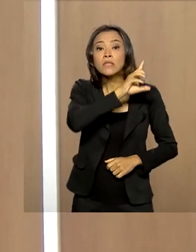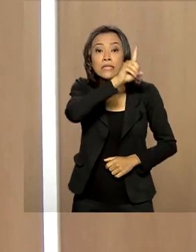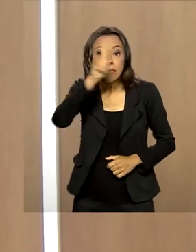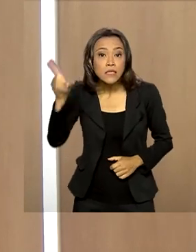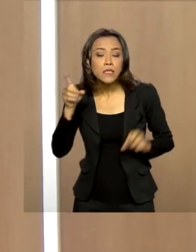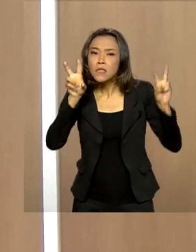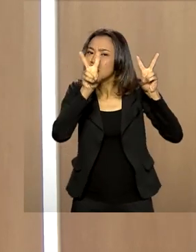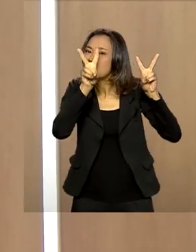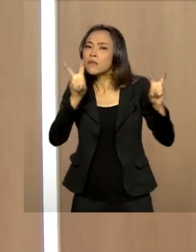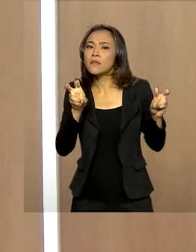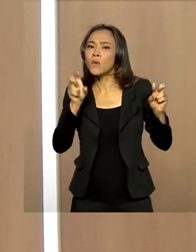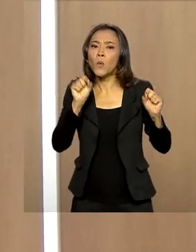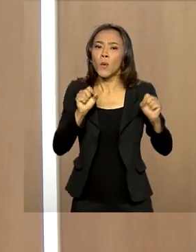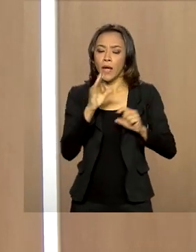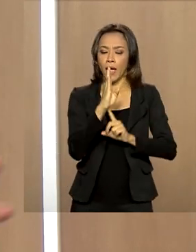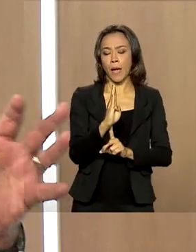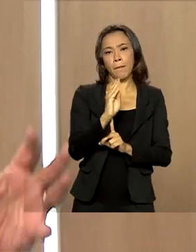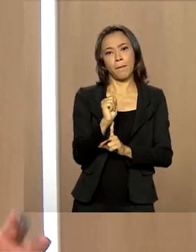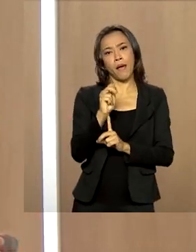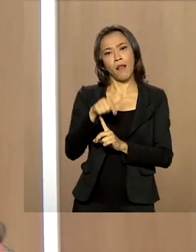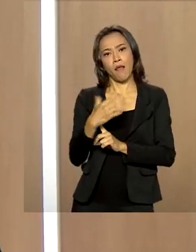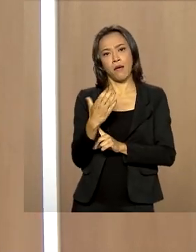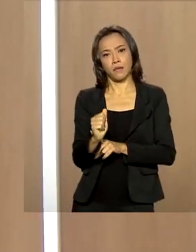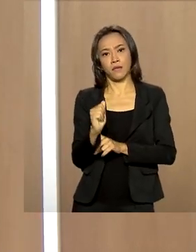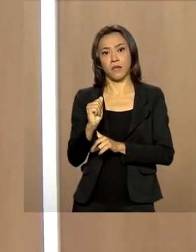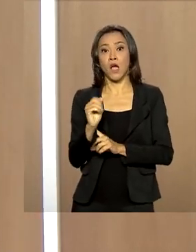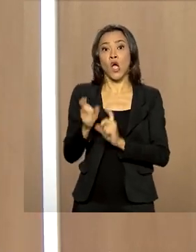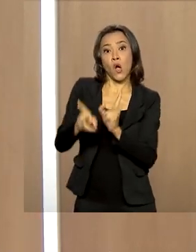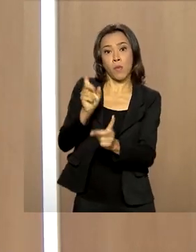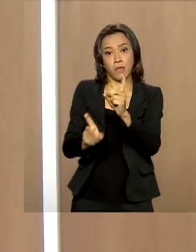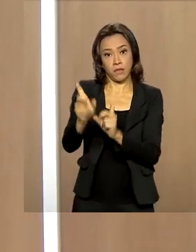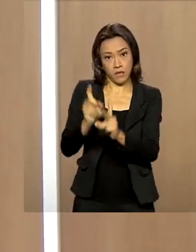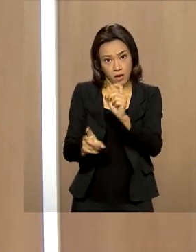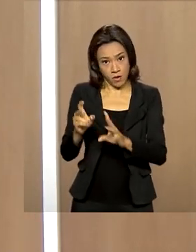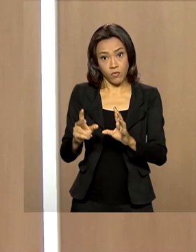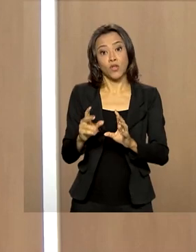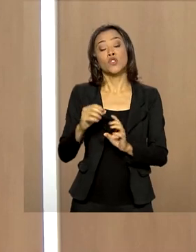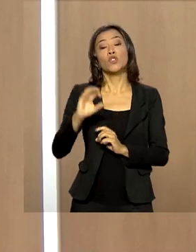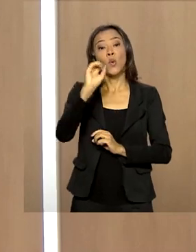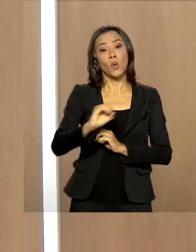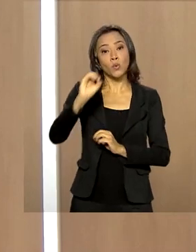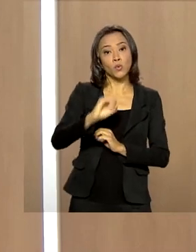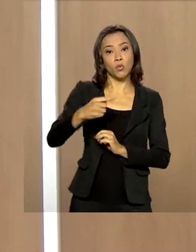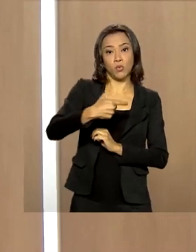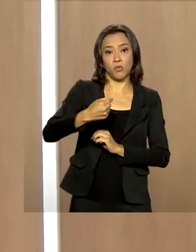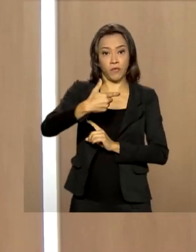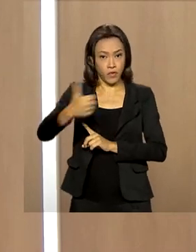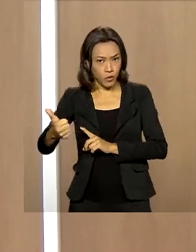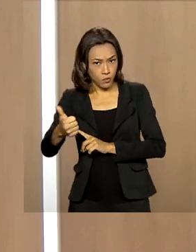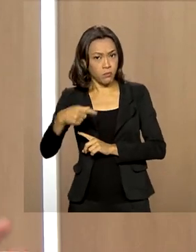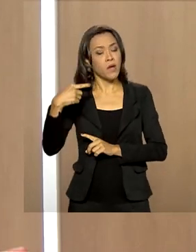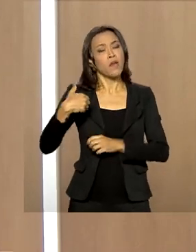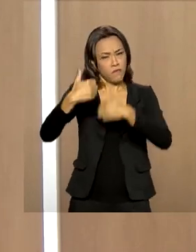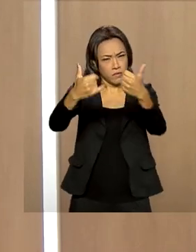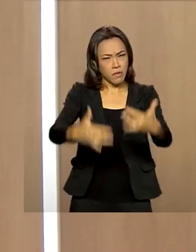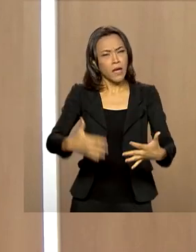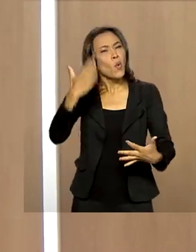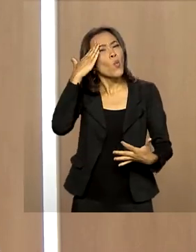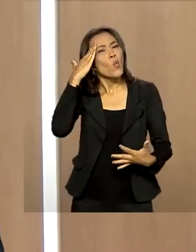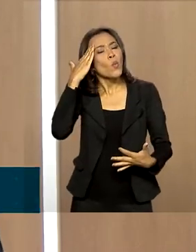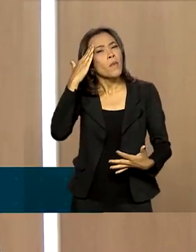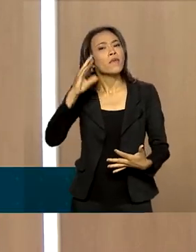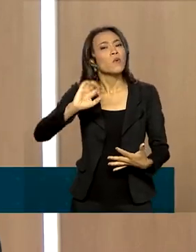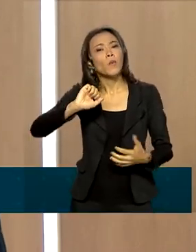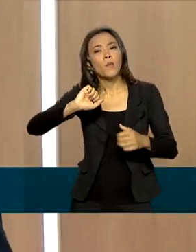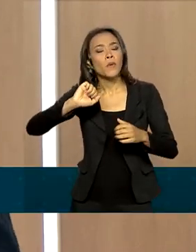nós temos de hoje é a balança comercial Brasileira de outubro de dois mil e 21 e para lhe ajudar a compreender o que aconteceu no mês de outubro